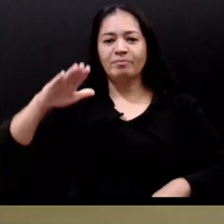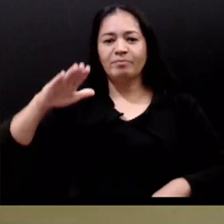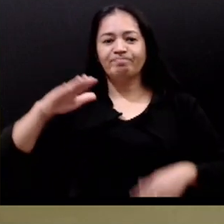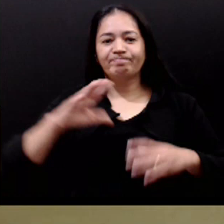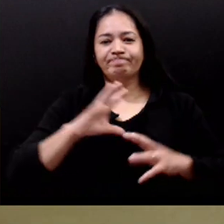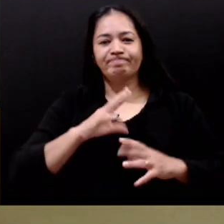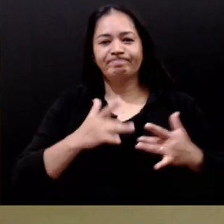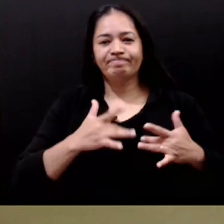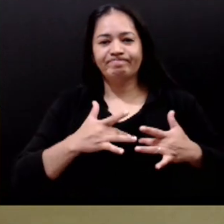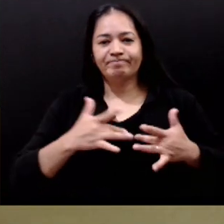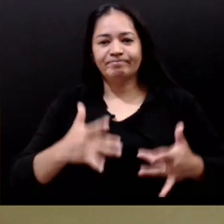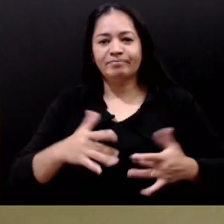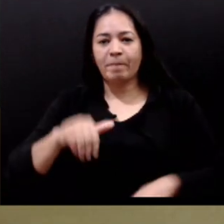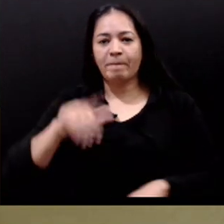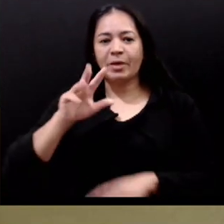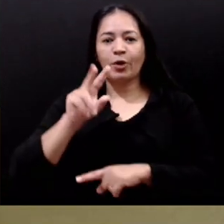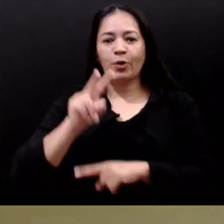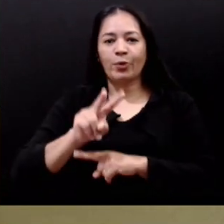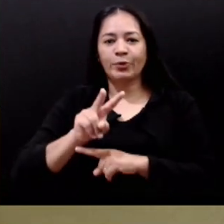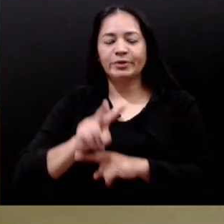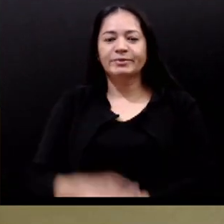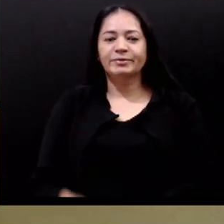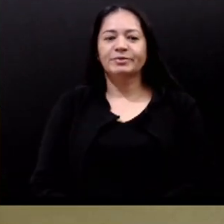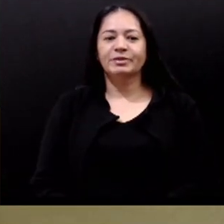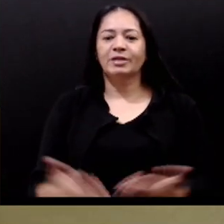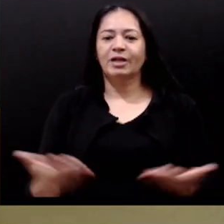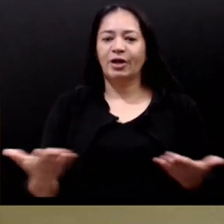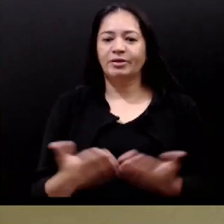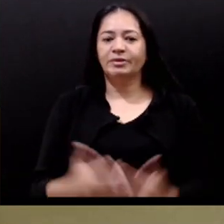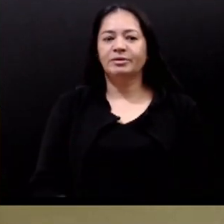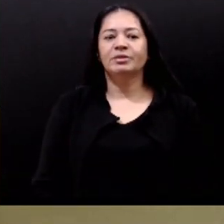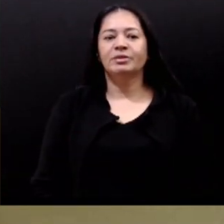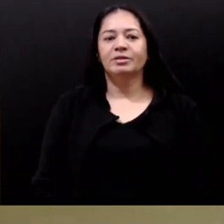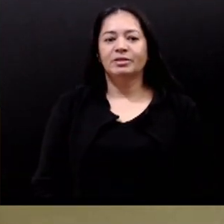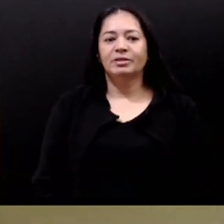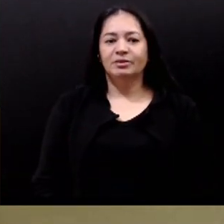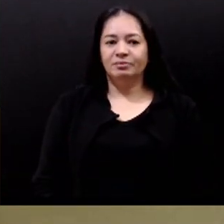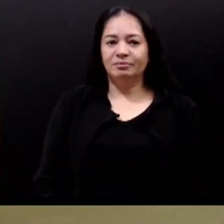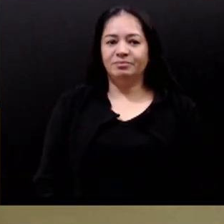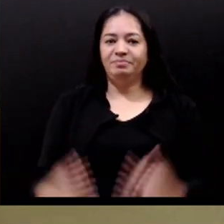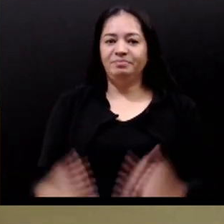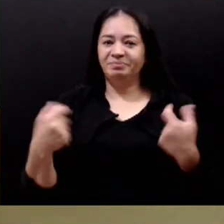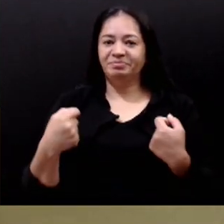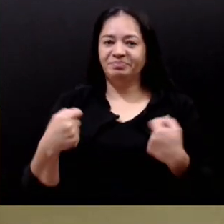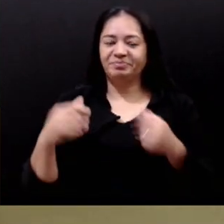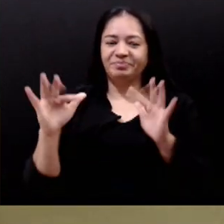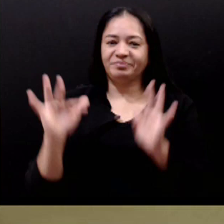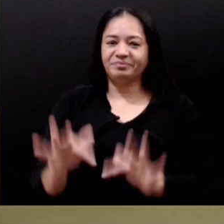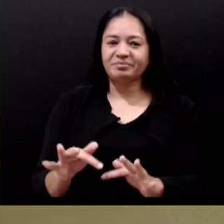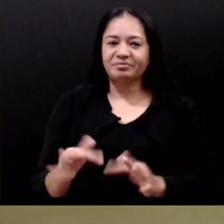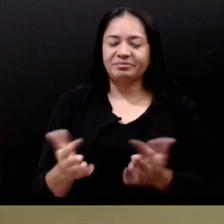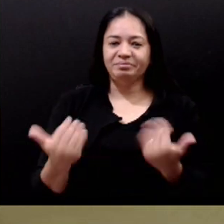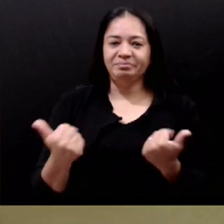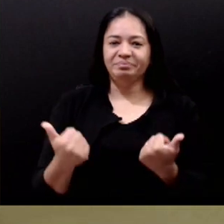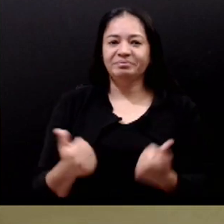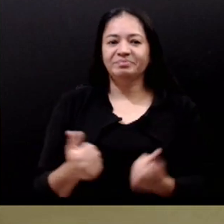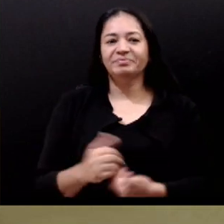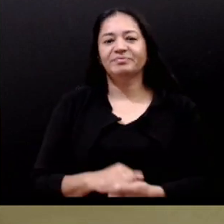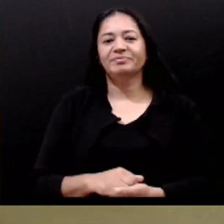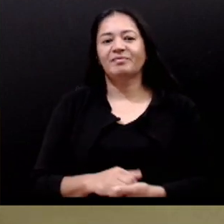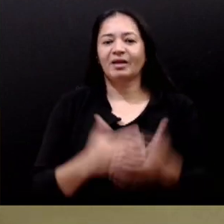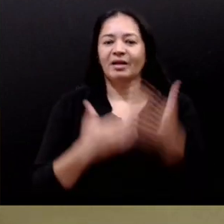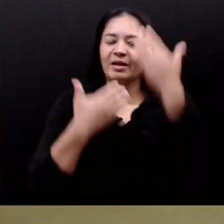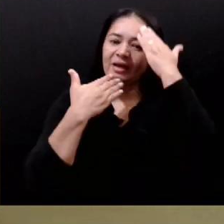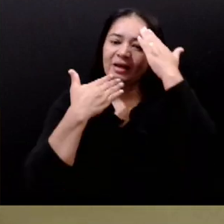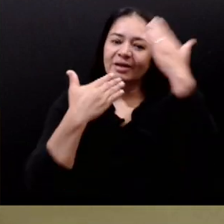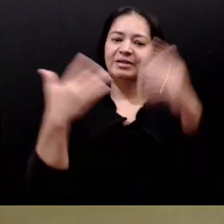com a gente mesmo. Exato. 9h11. Bom, a gente precisa encerrar, vamos entregar então. Eu quero agradecer a participação